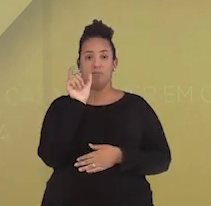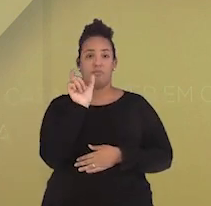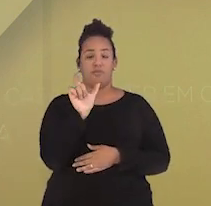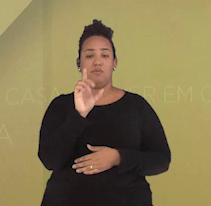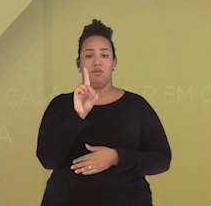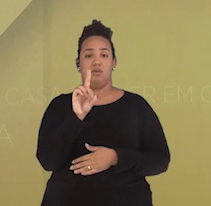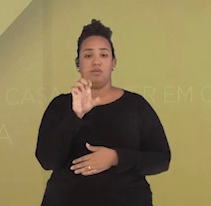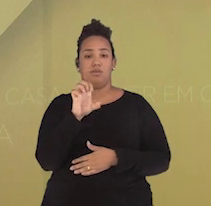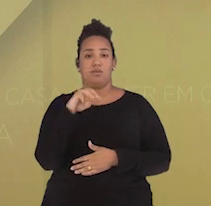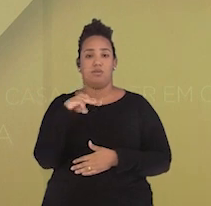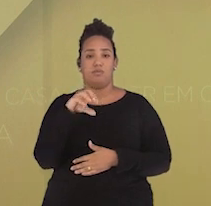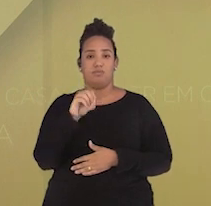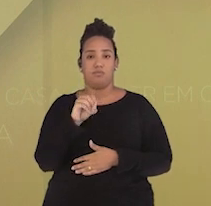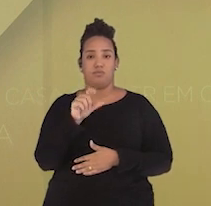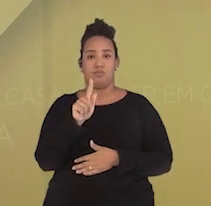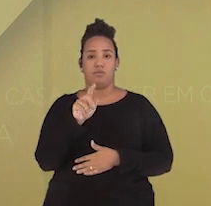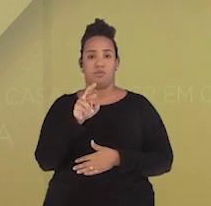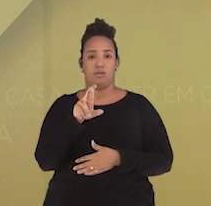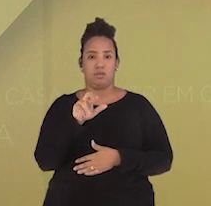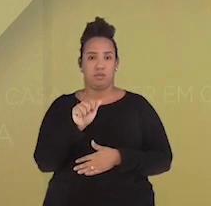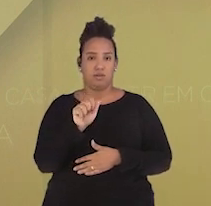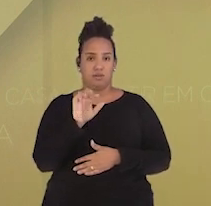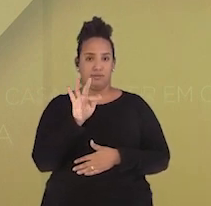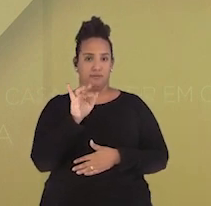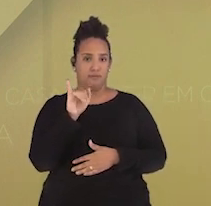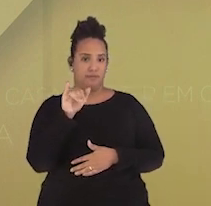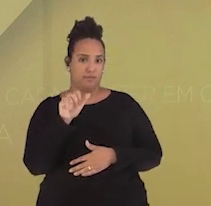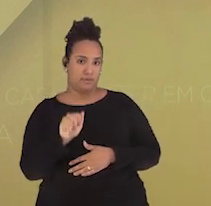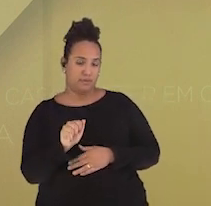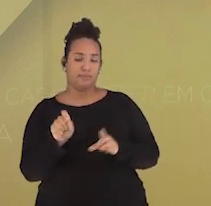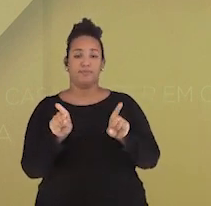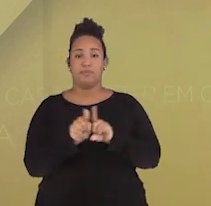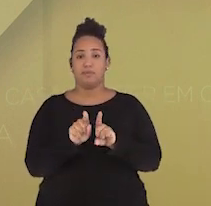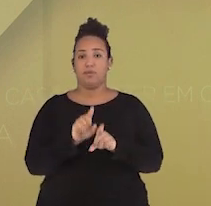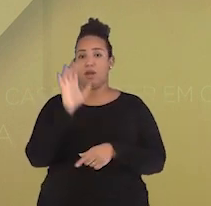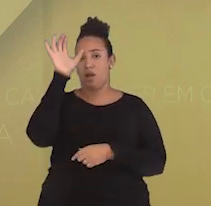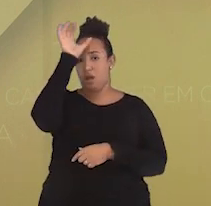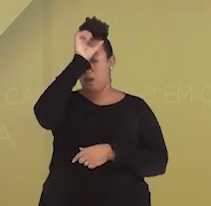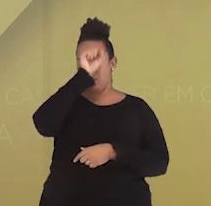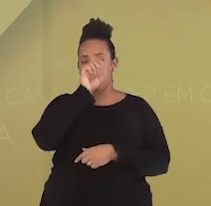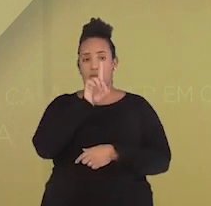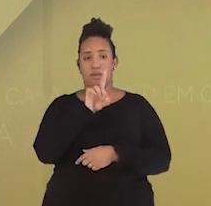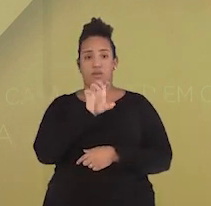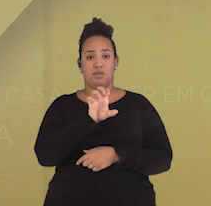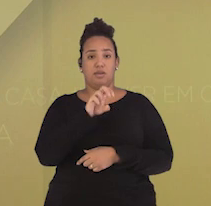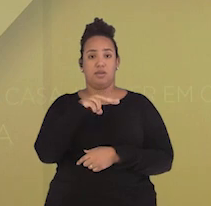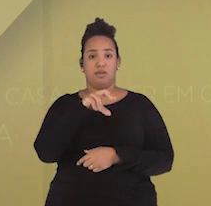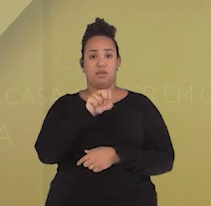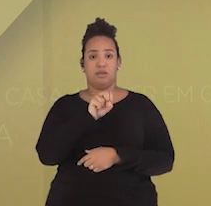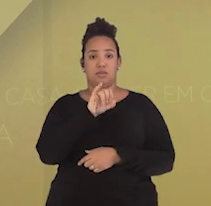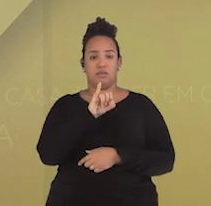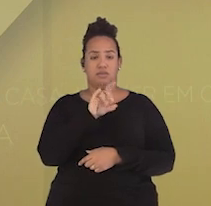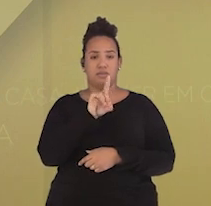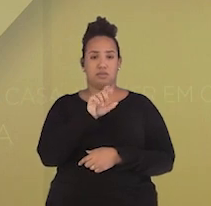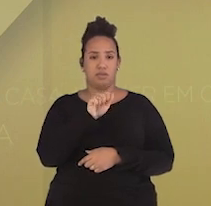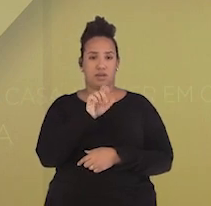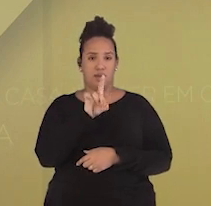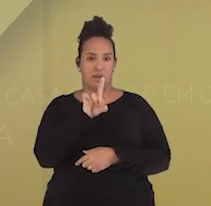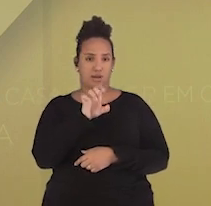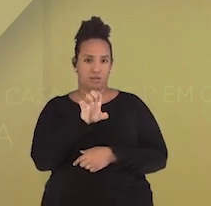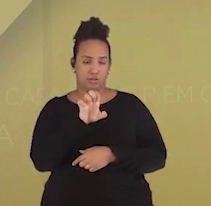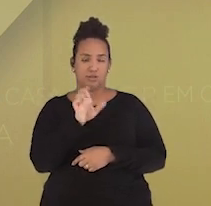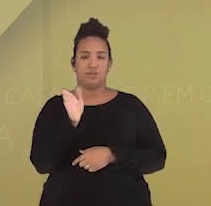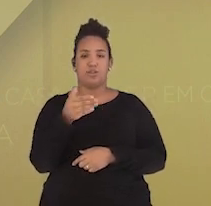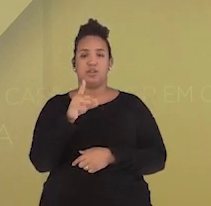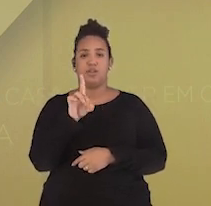é densidade demográfica. Lembra? População absoluta e população relativa?